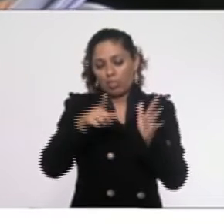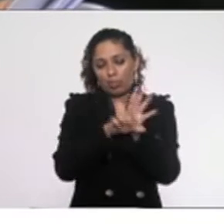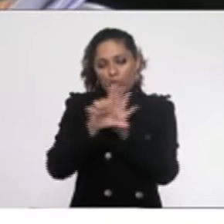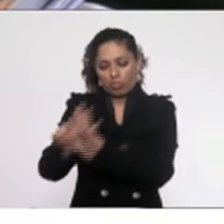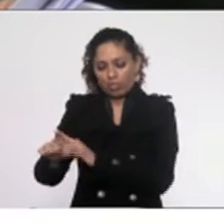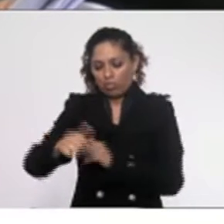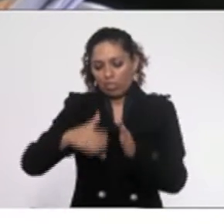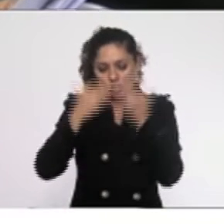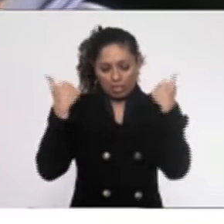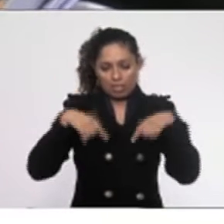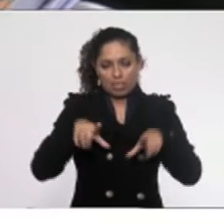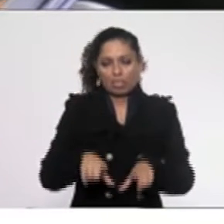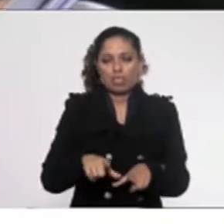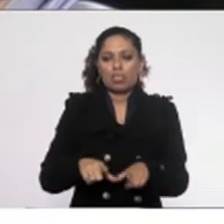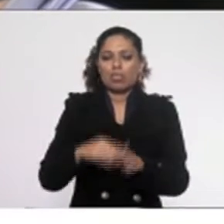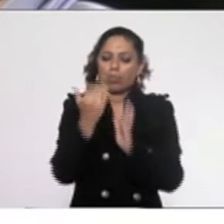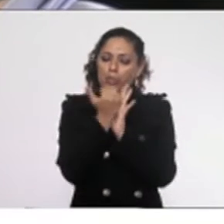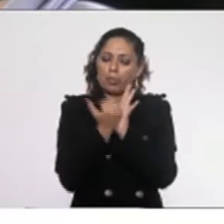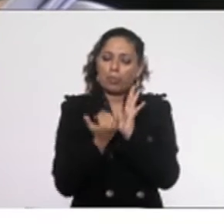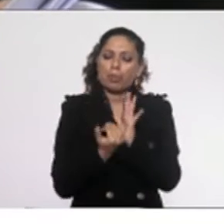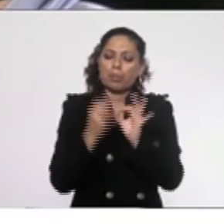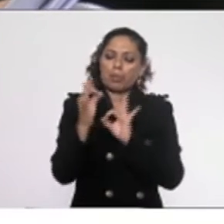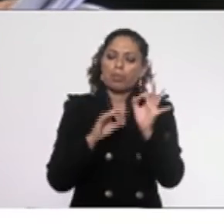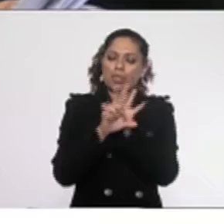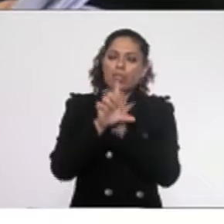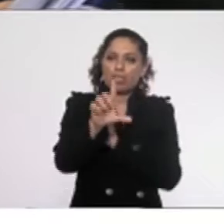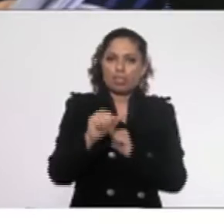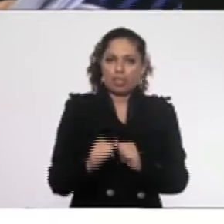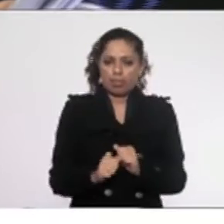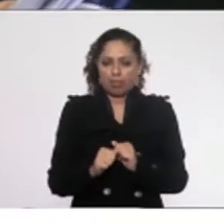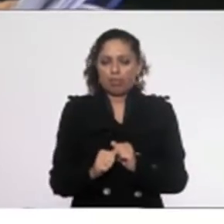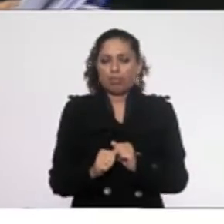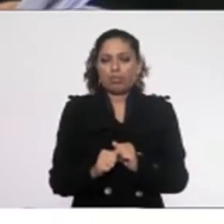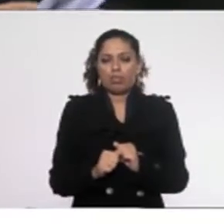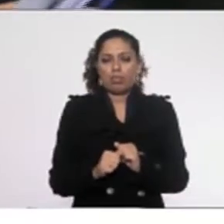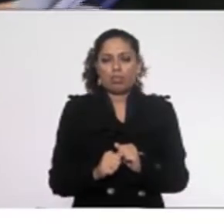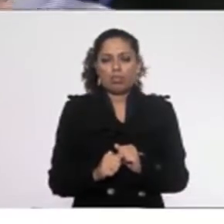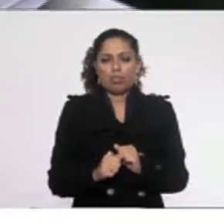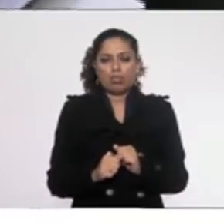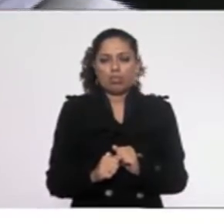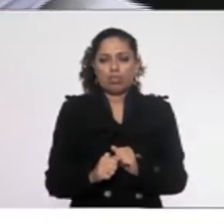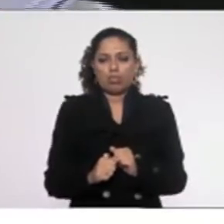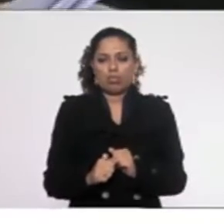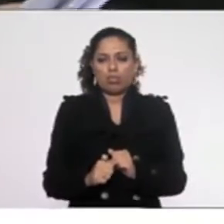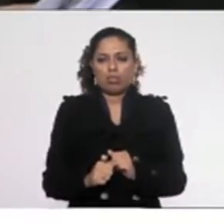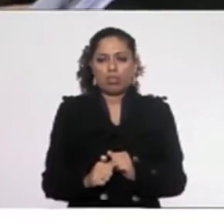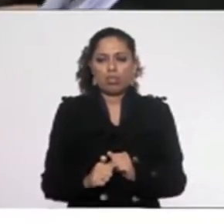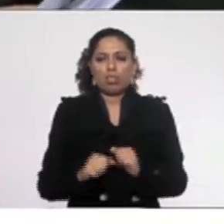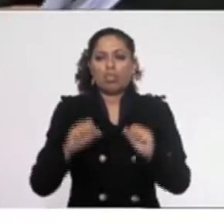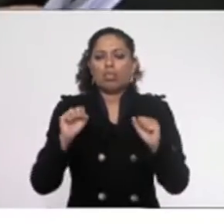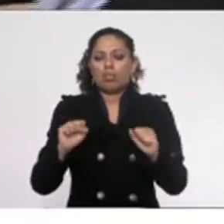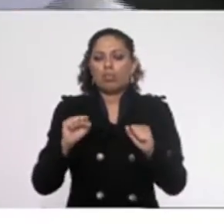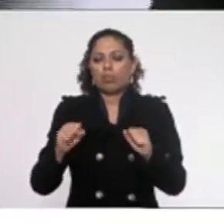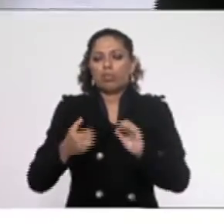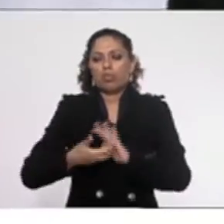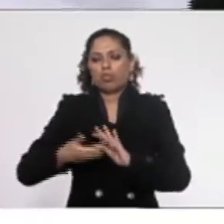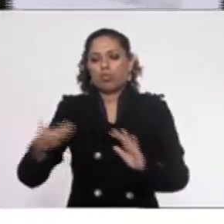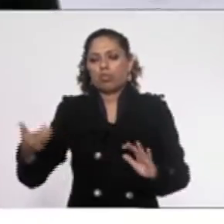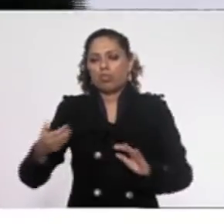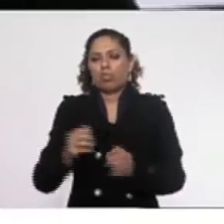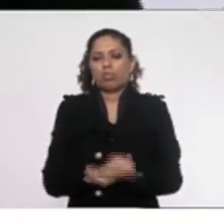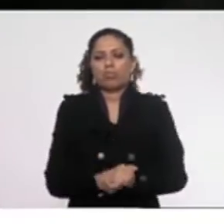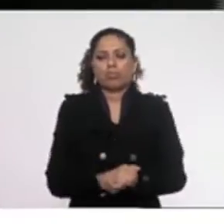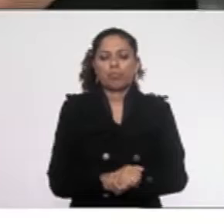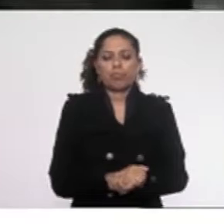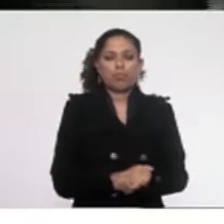lei para a Assembleia Legislativa regulamentando essa matéria. Vai ter lei específica. Então, isso... que poderia extinguir pela lei ou não? Exatamente.